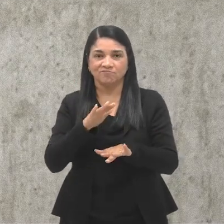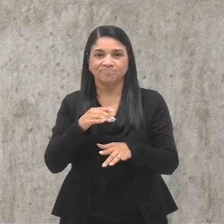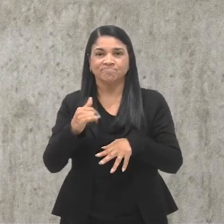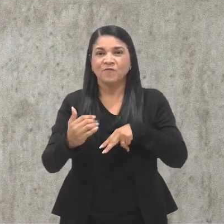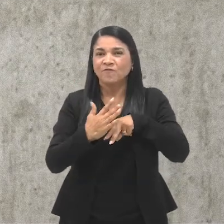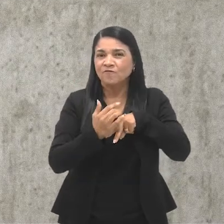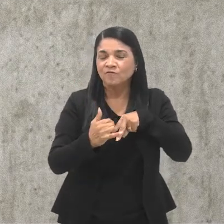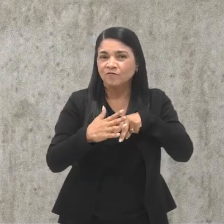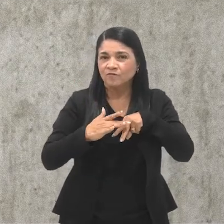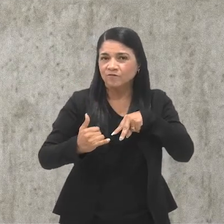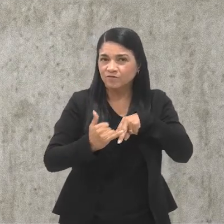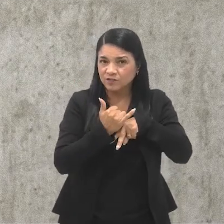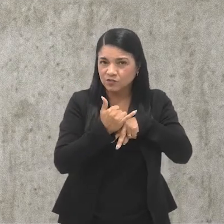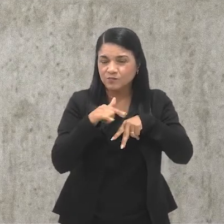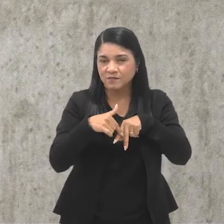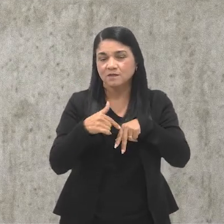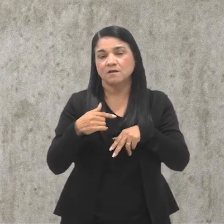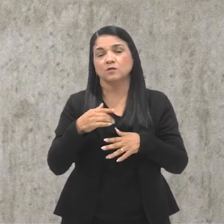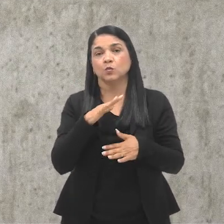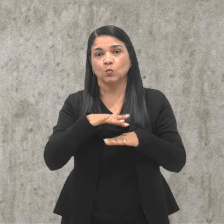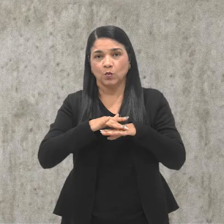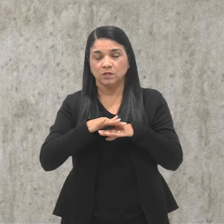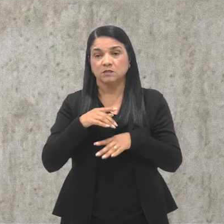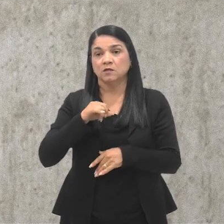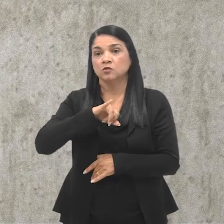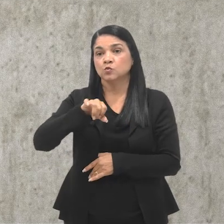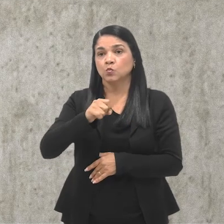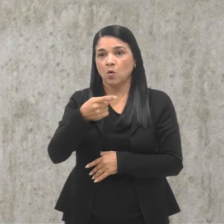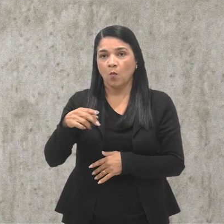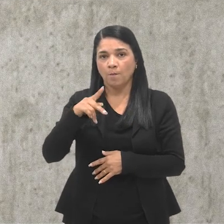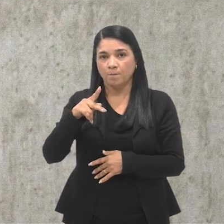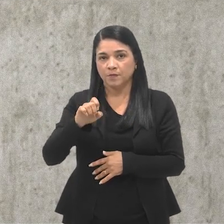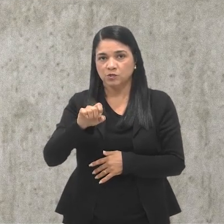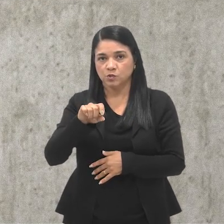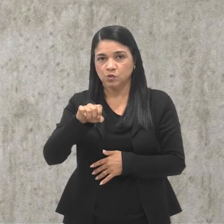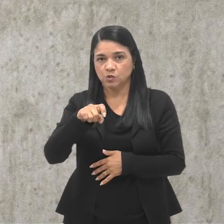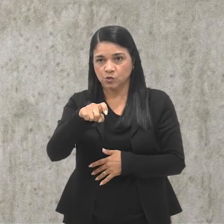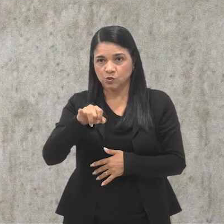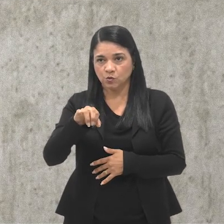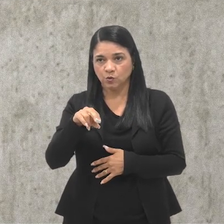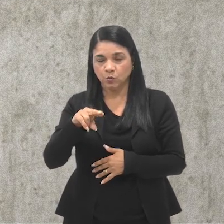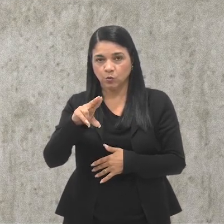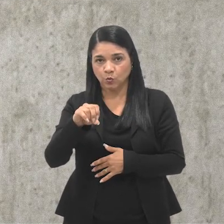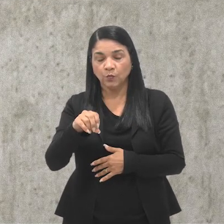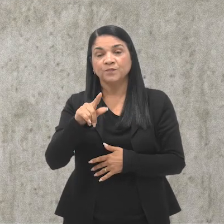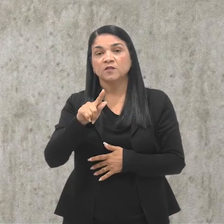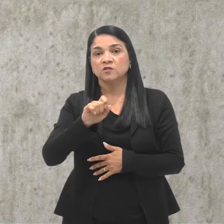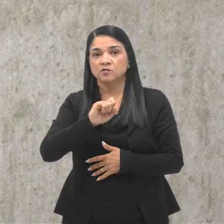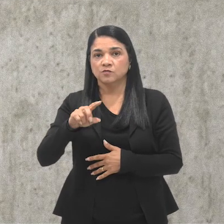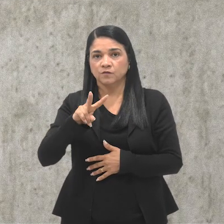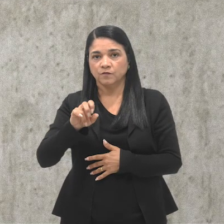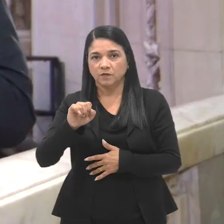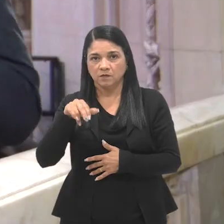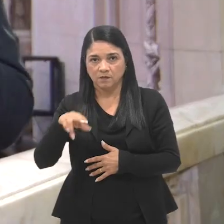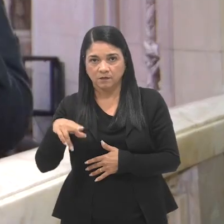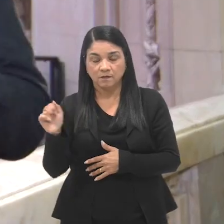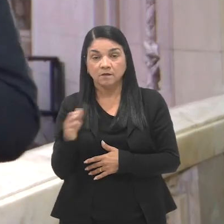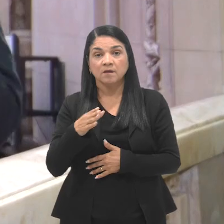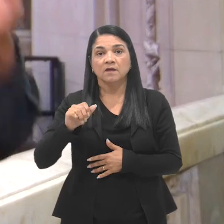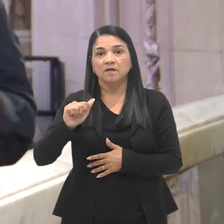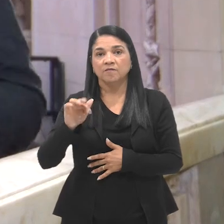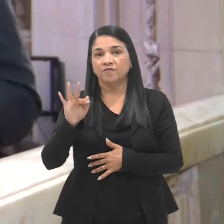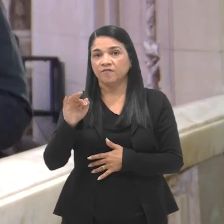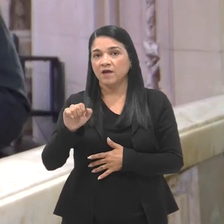3 deputados que morreram vítimas da doença: João Peixoto, Gil Viana e Farid Abrão. Isso